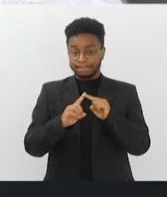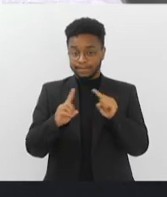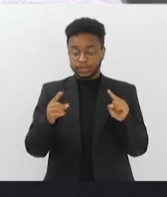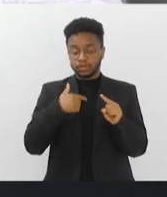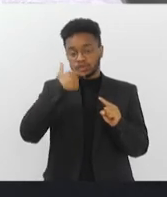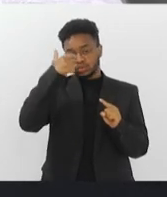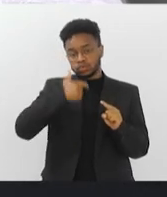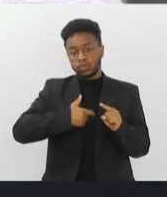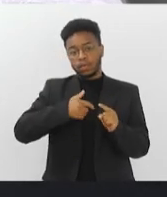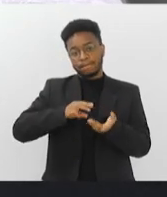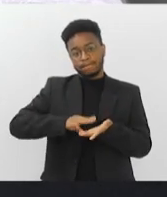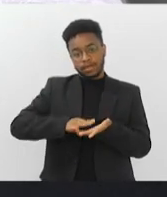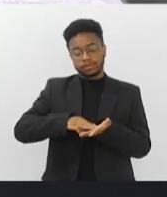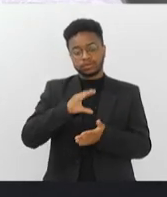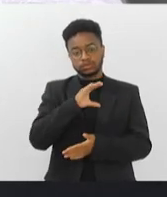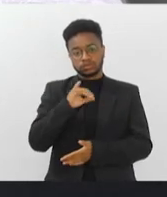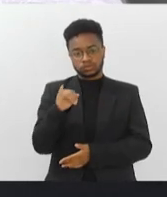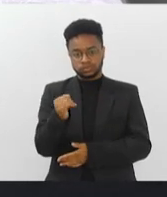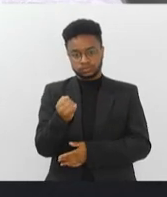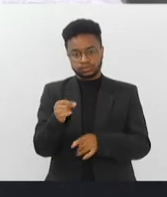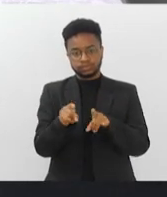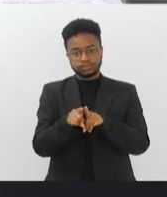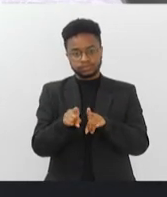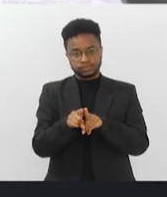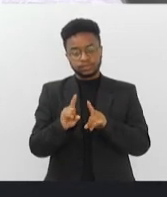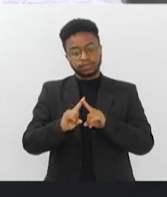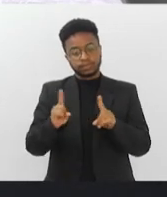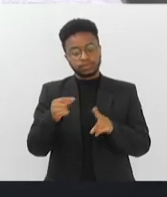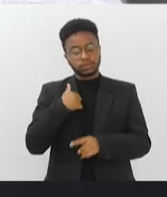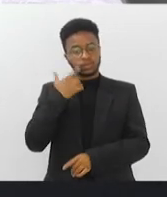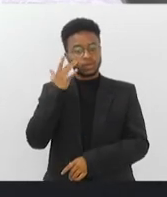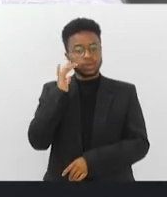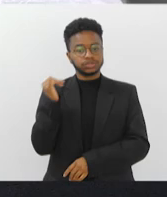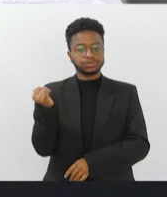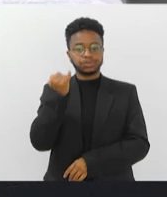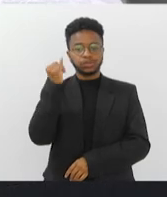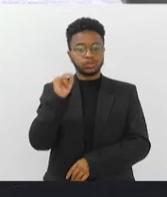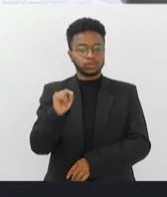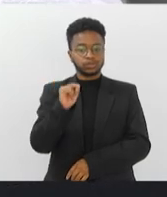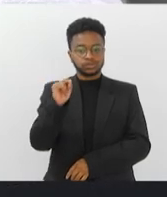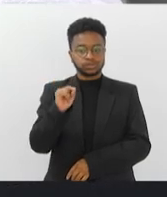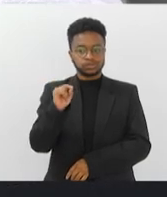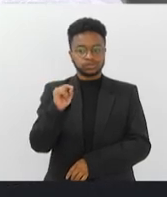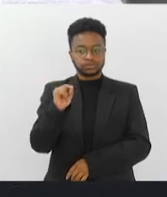membro titular da CCJ, eu acho que é importante esses